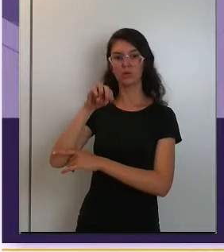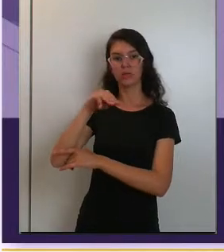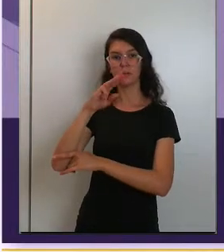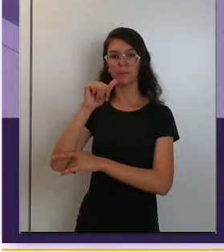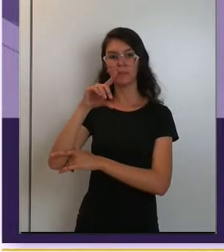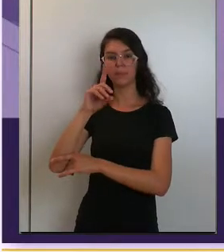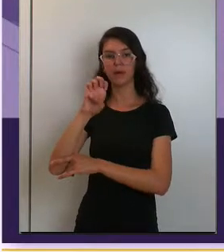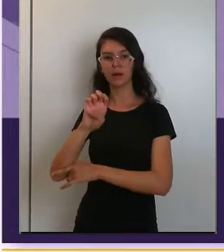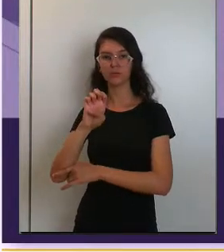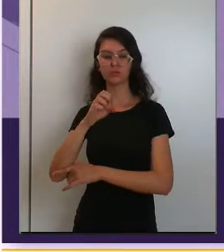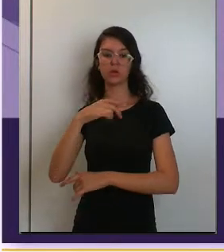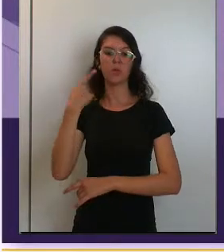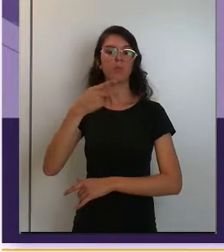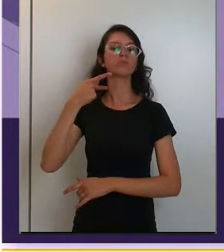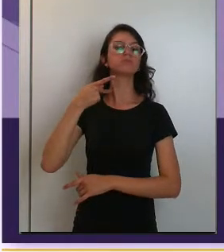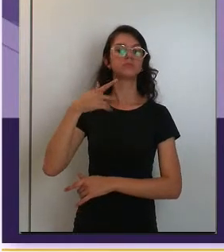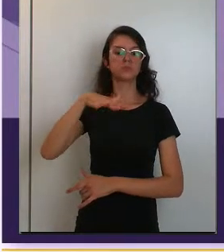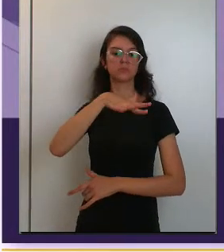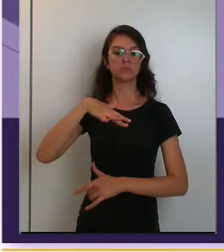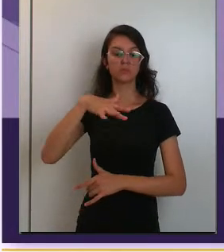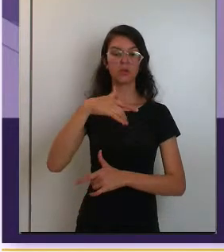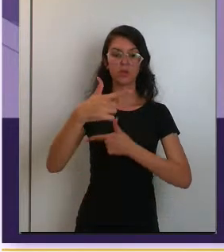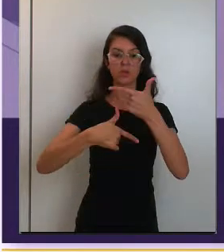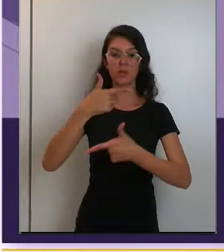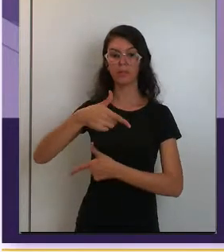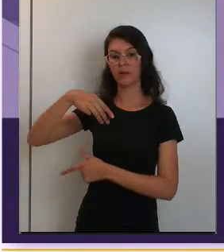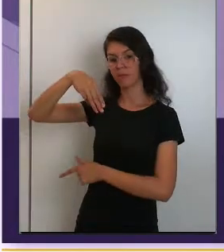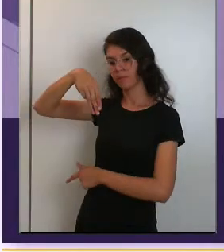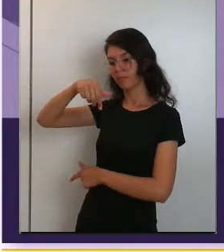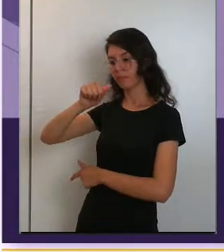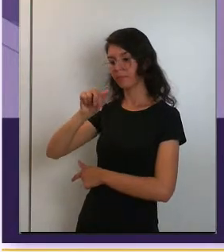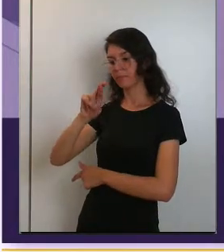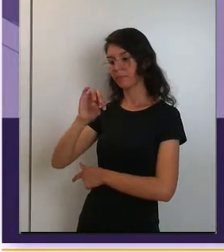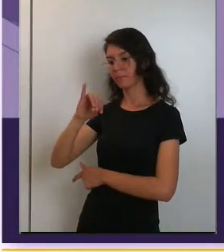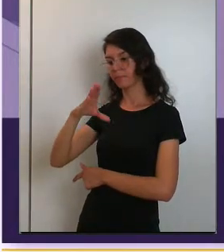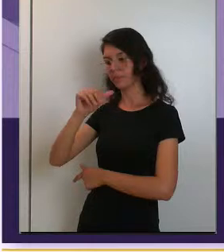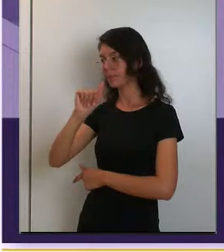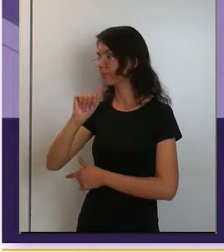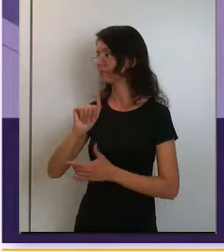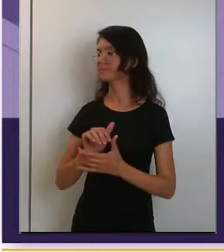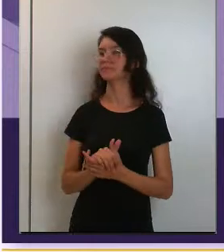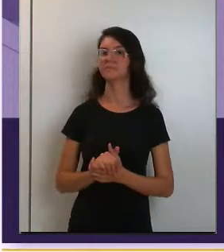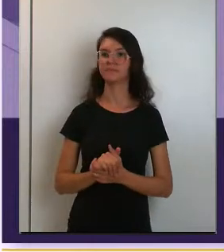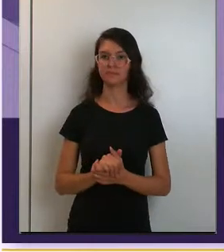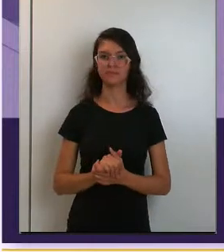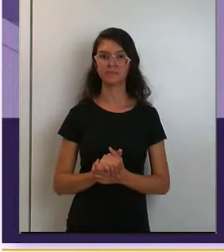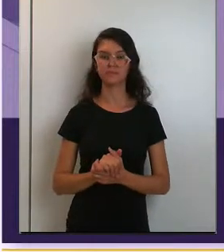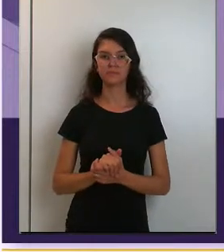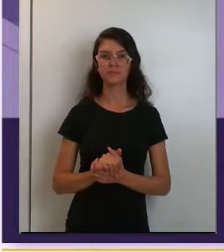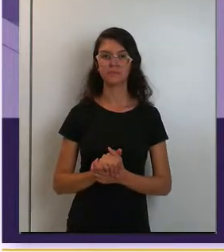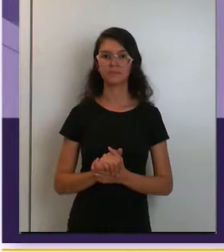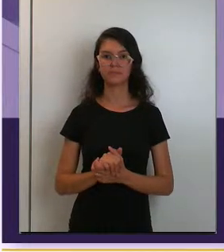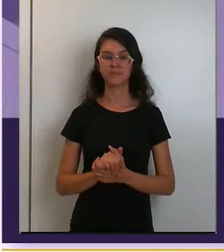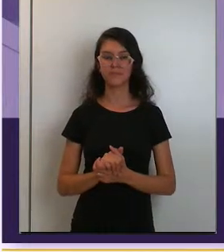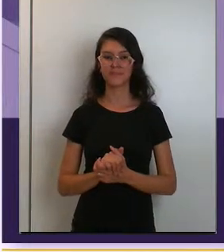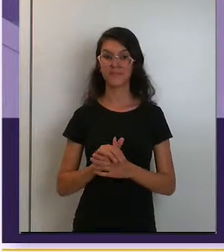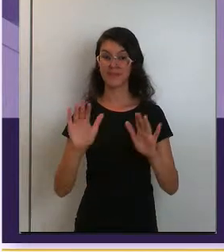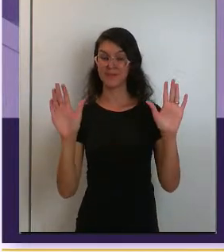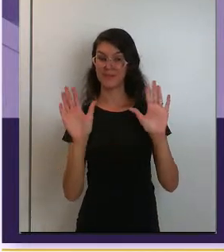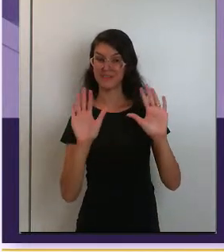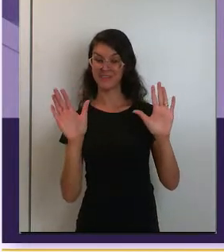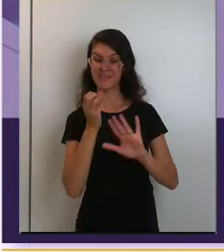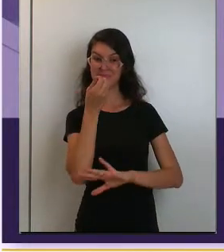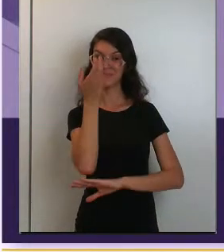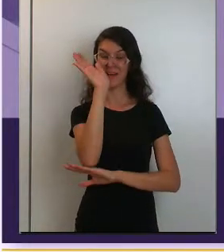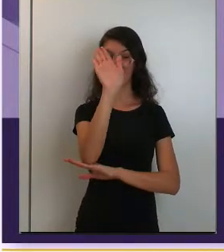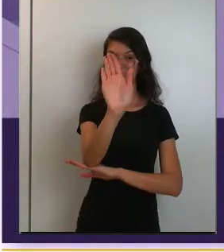Regional do Trabalho, Márcia Cristina Camei Lopes Aliaga. Olá, boa